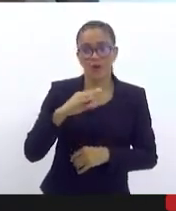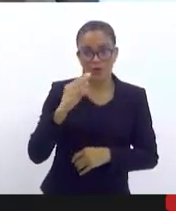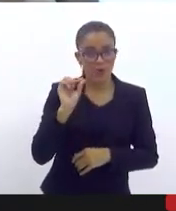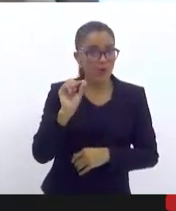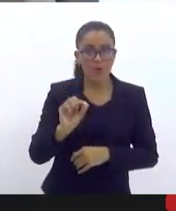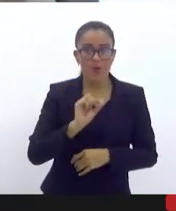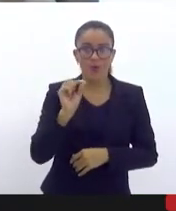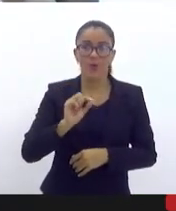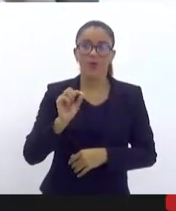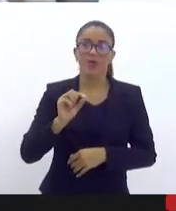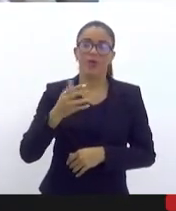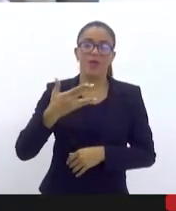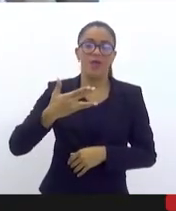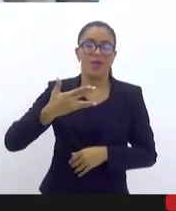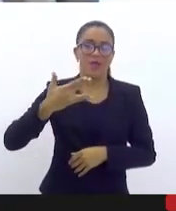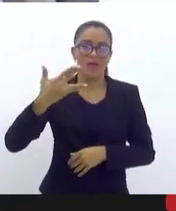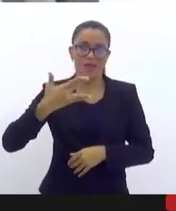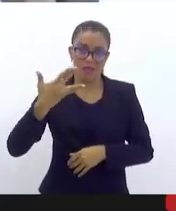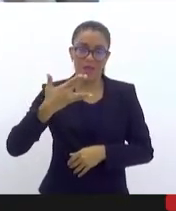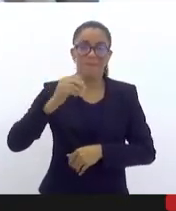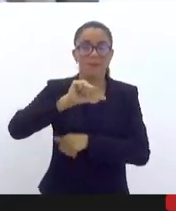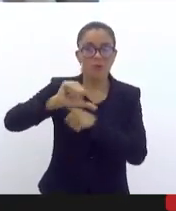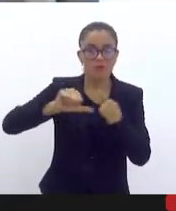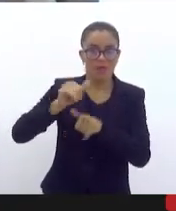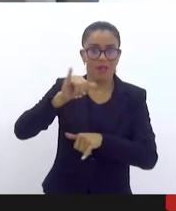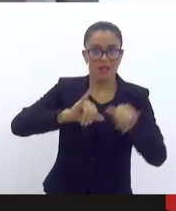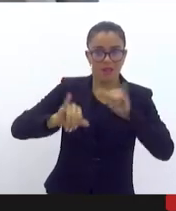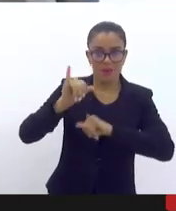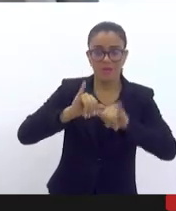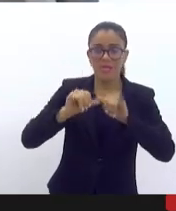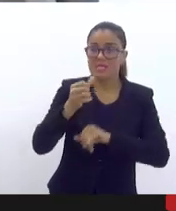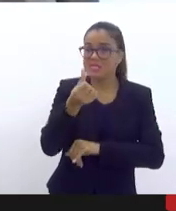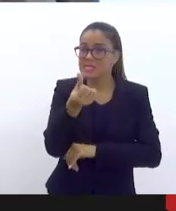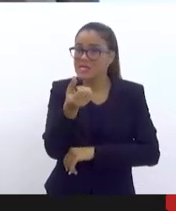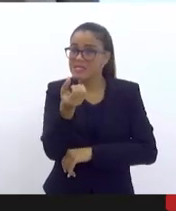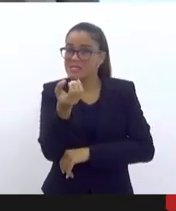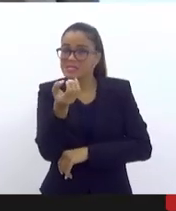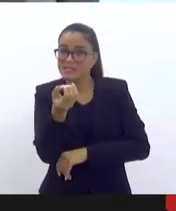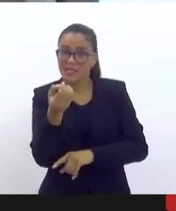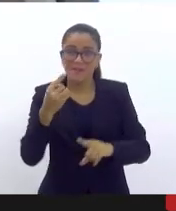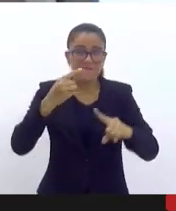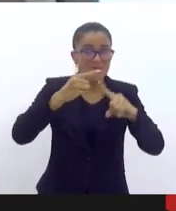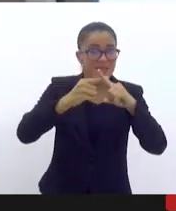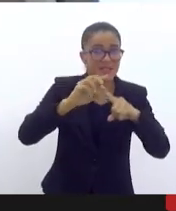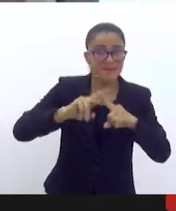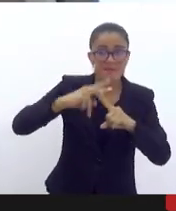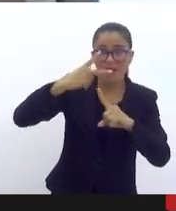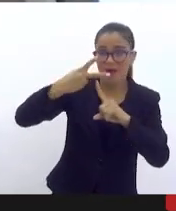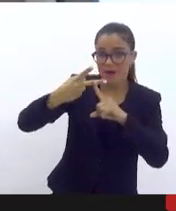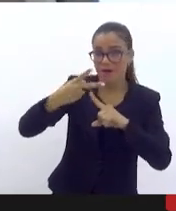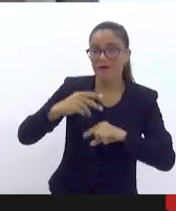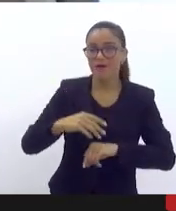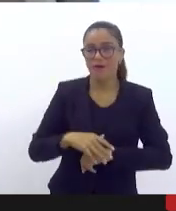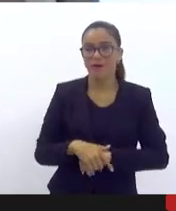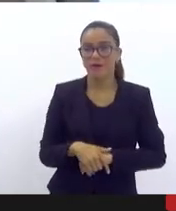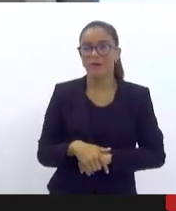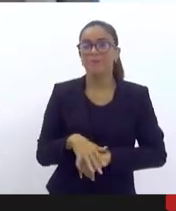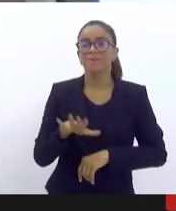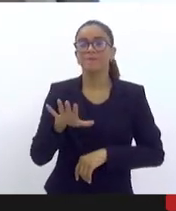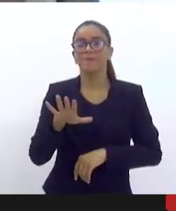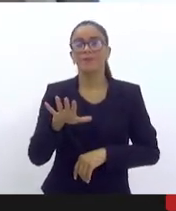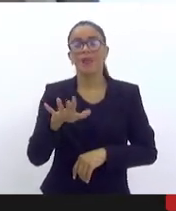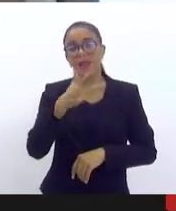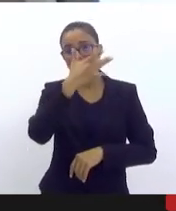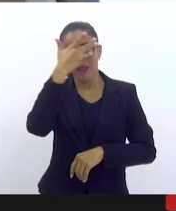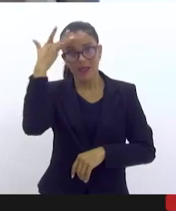age nesses mesmos receptores só que com potência do que 60 vezes maior 100 vezes maior né deixando